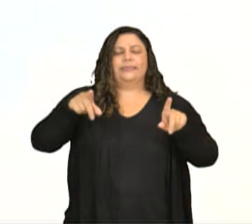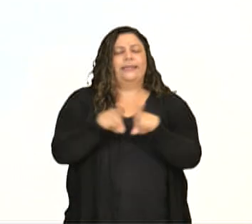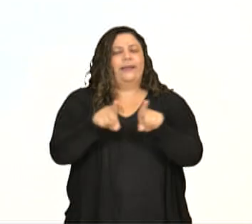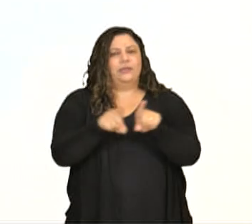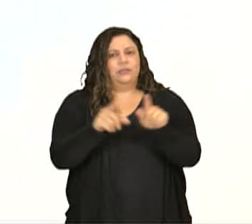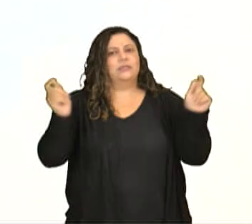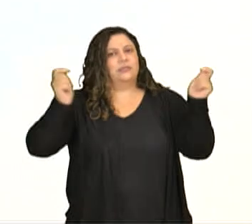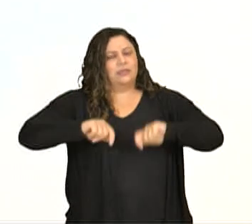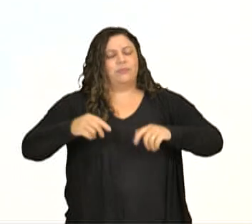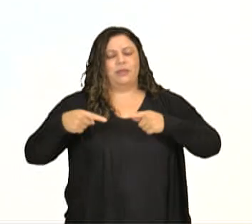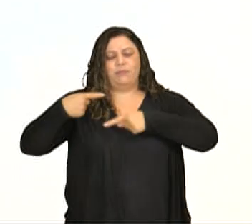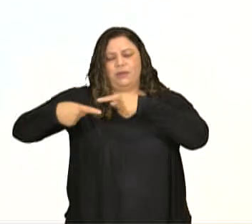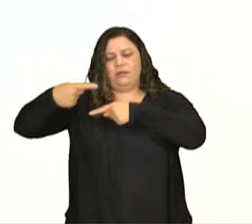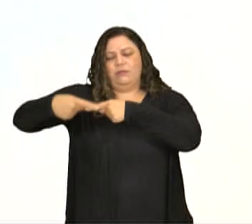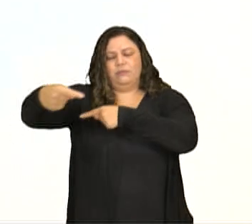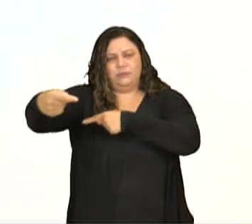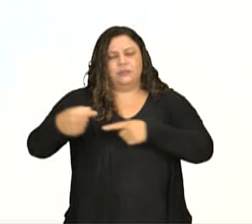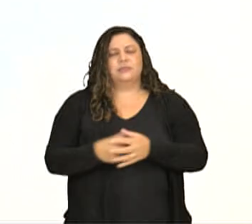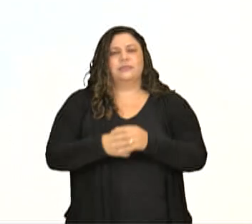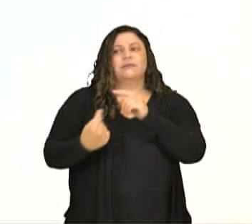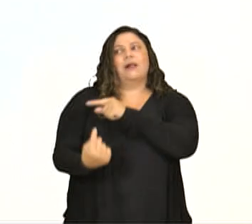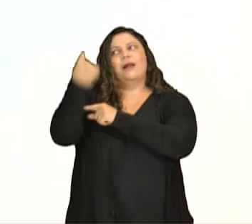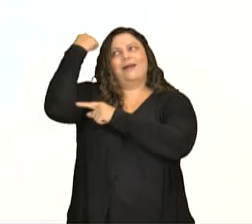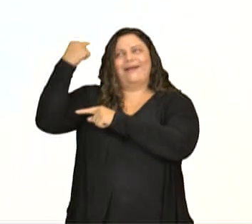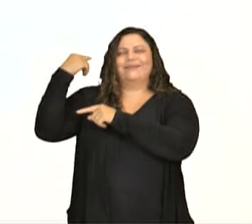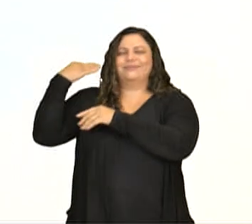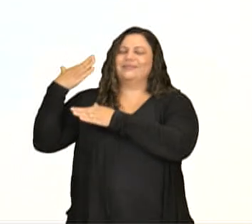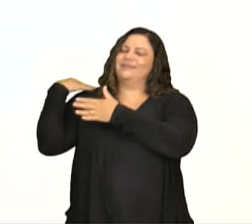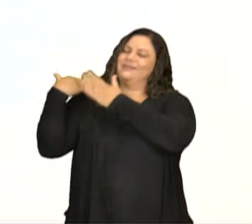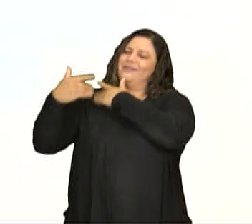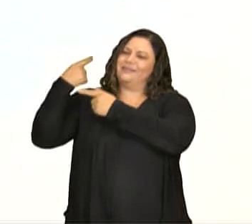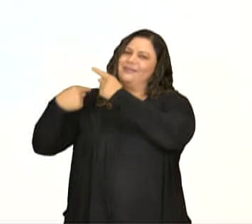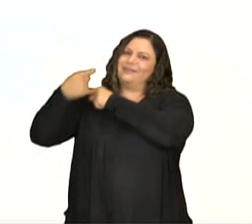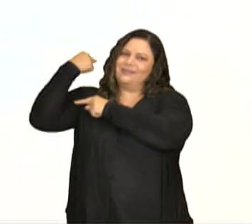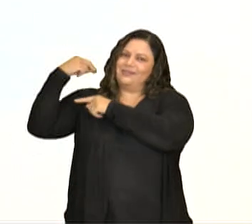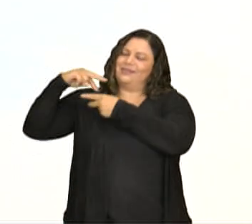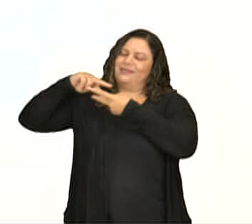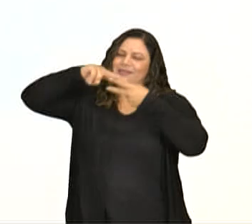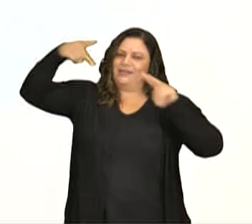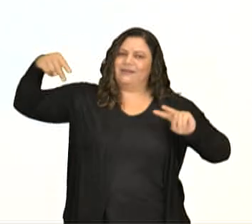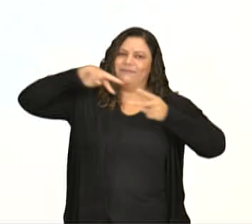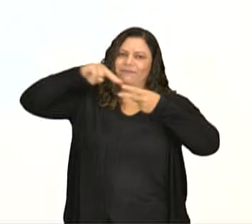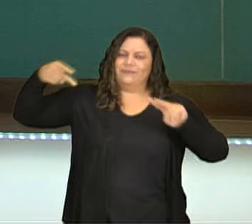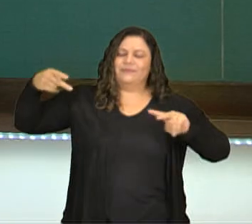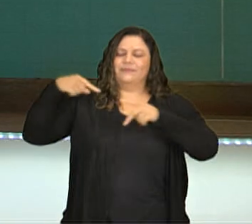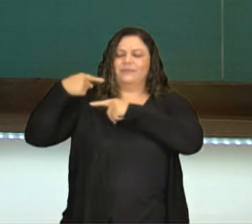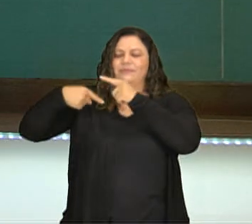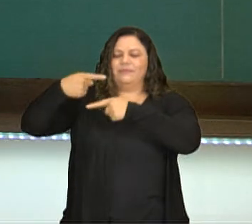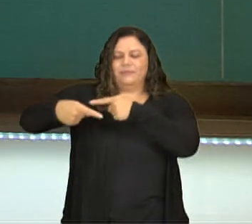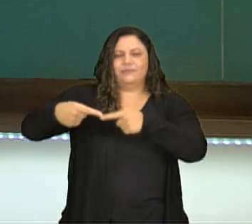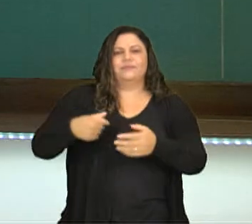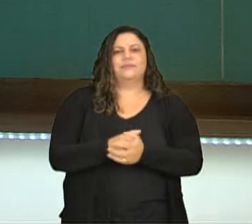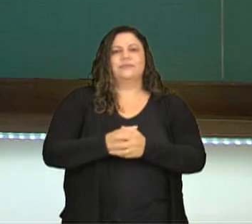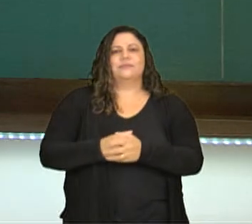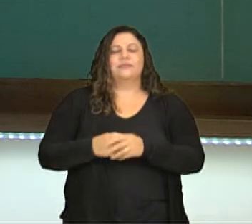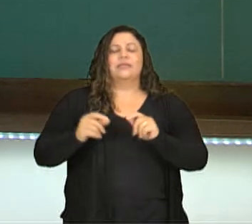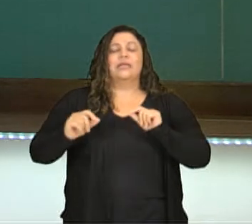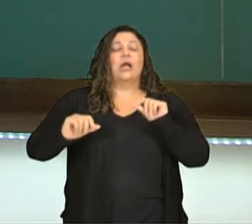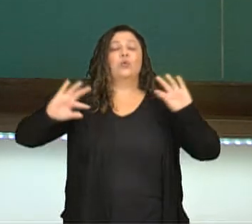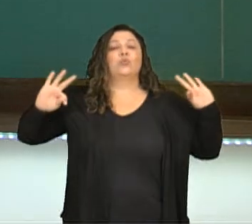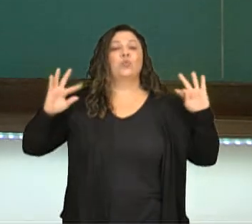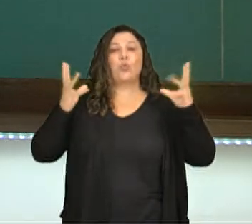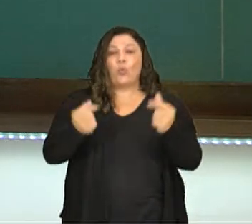para os seus descendentes, lá dos ancestrais aos descendentes. Todos os seres vivos sofrem evolução e